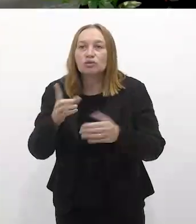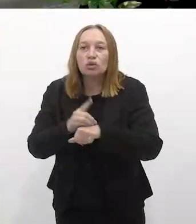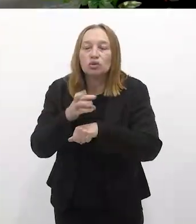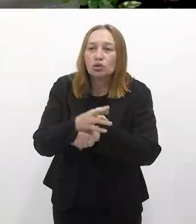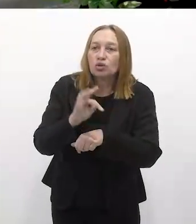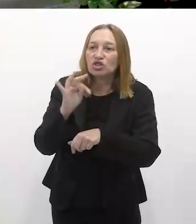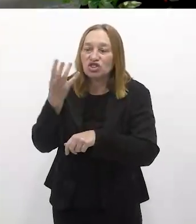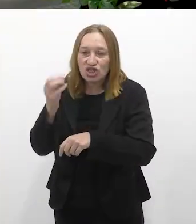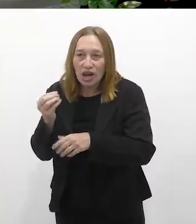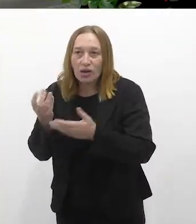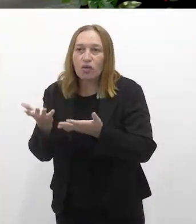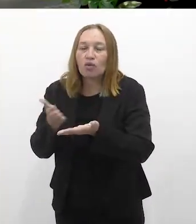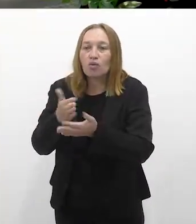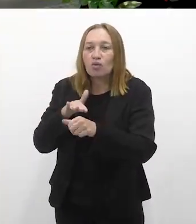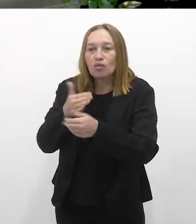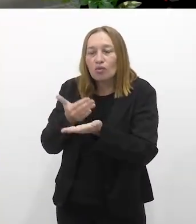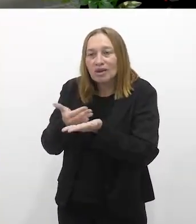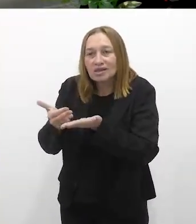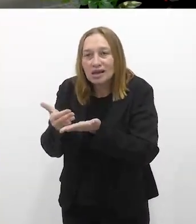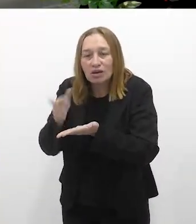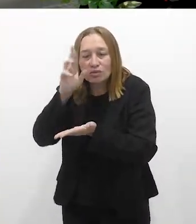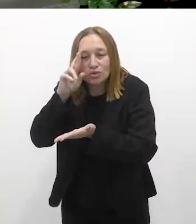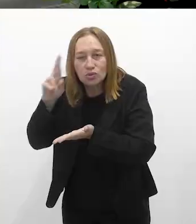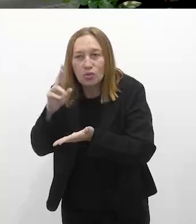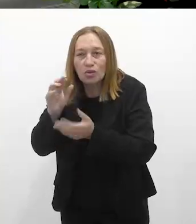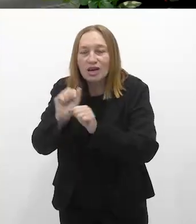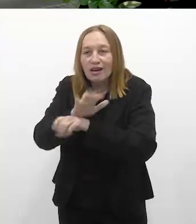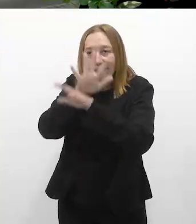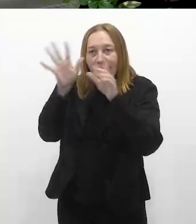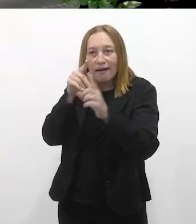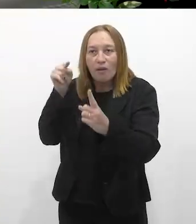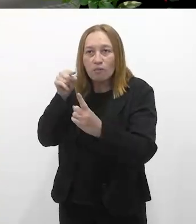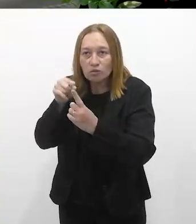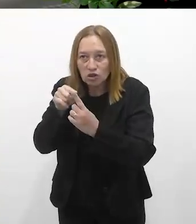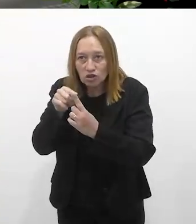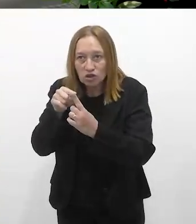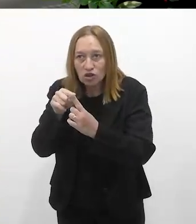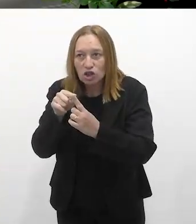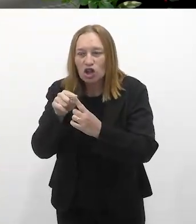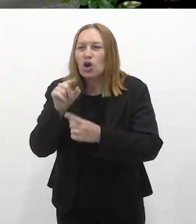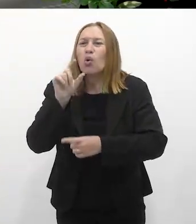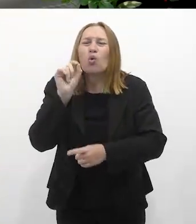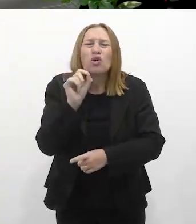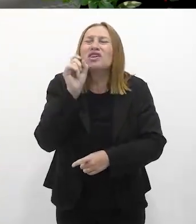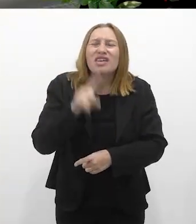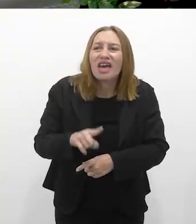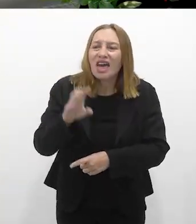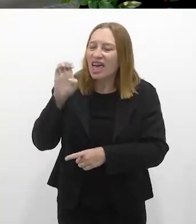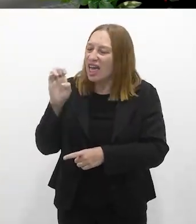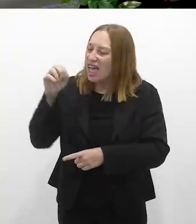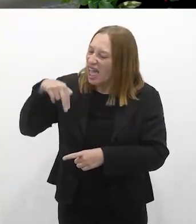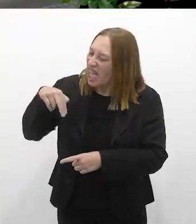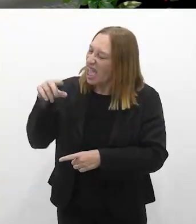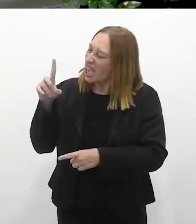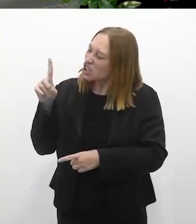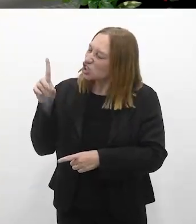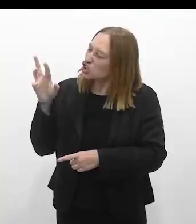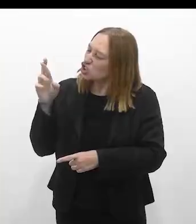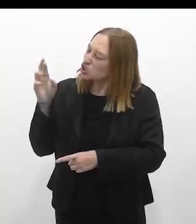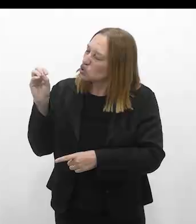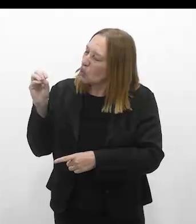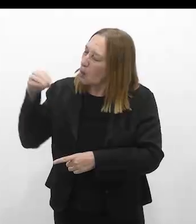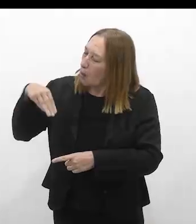doutor Tiago, eu gostaria de começar com o senhor de forma bem clara e objetiva. O que é essa tal